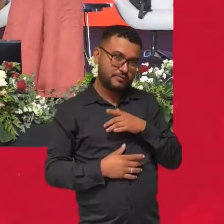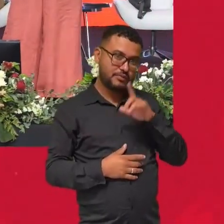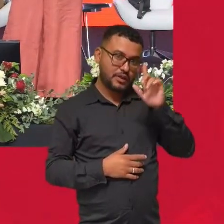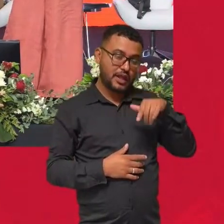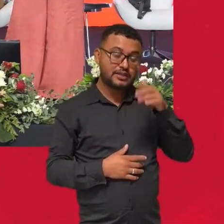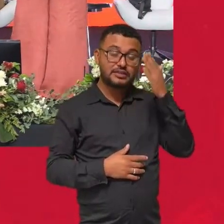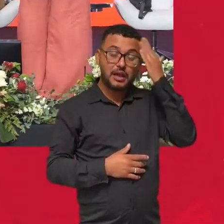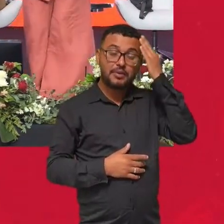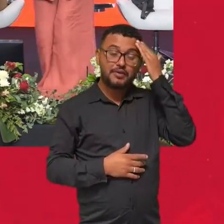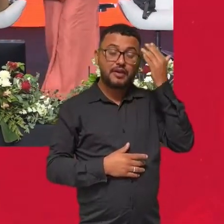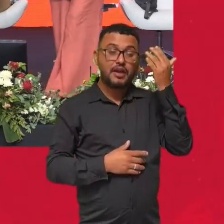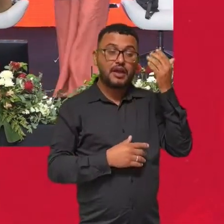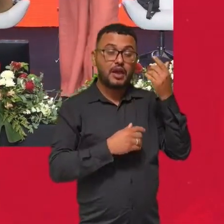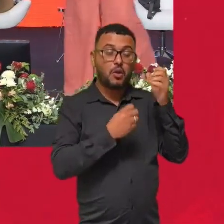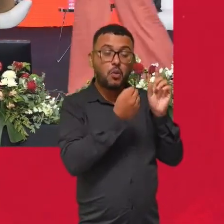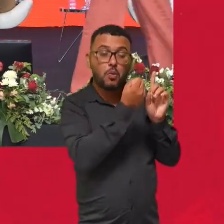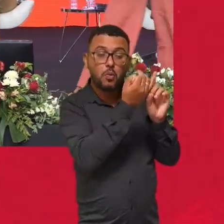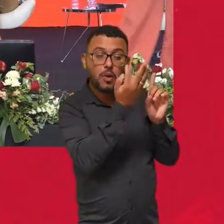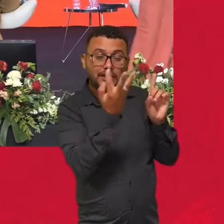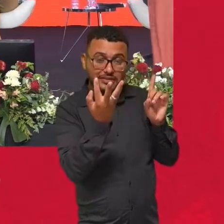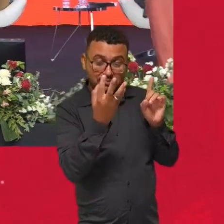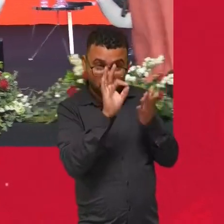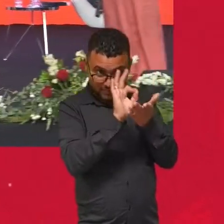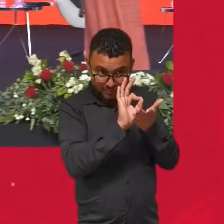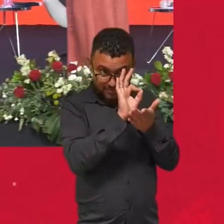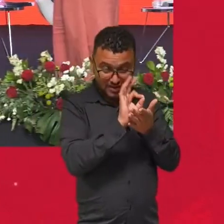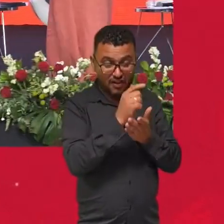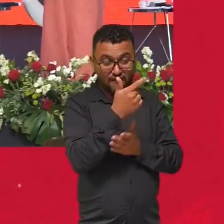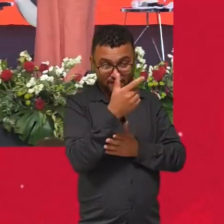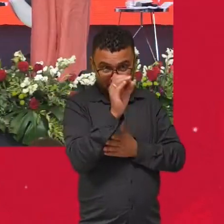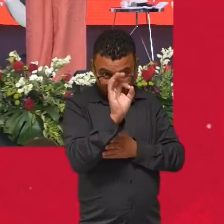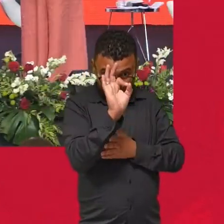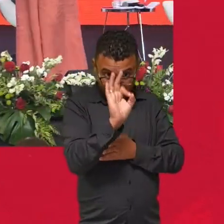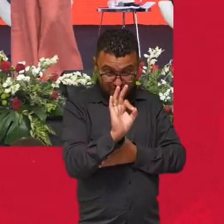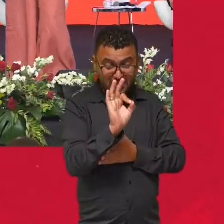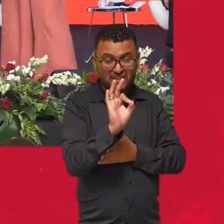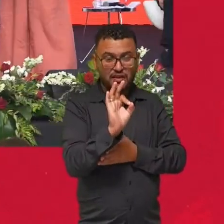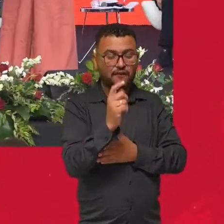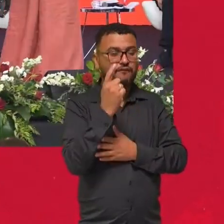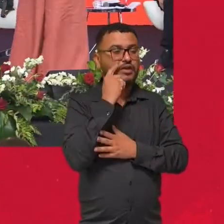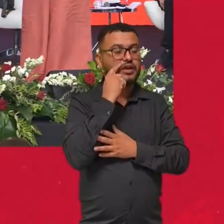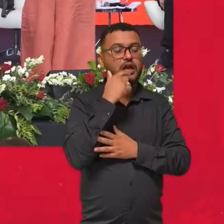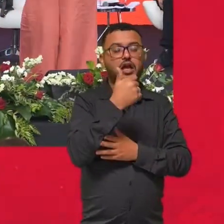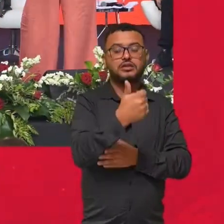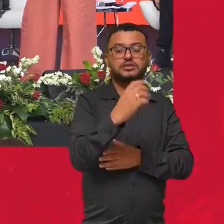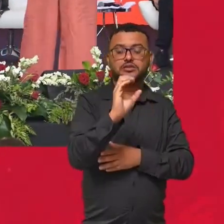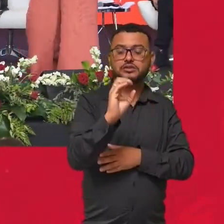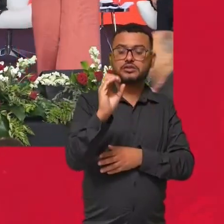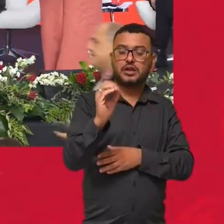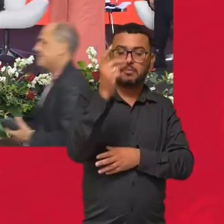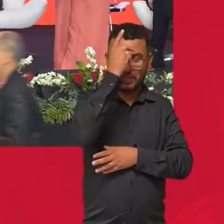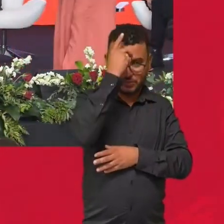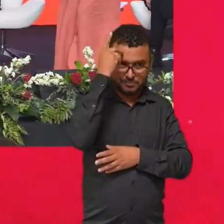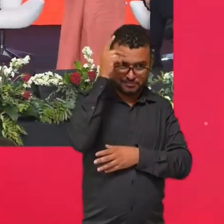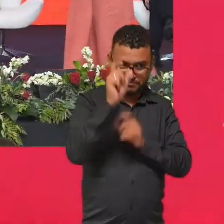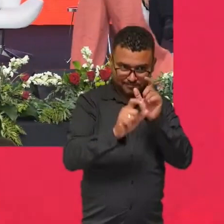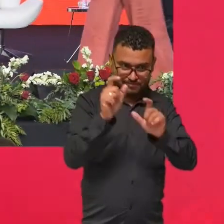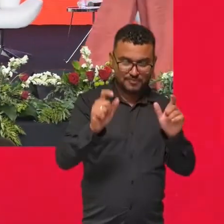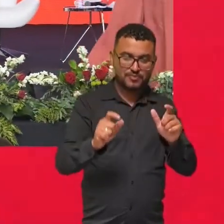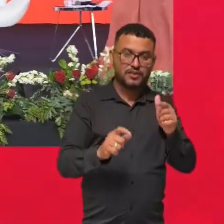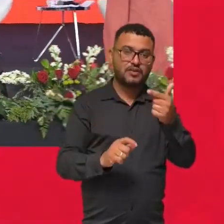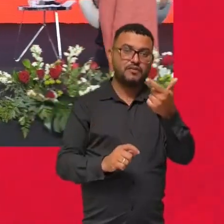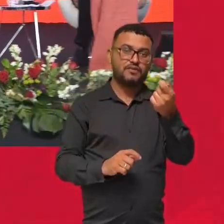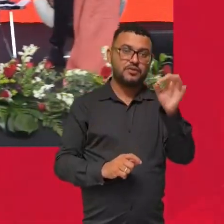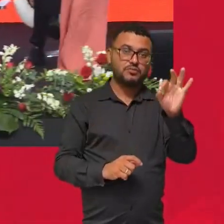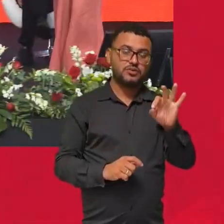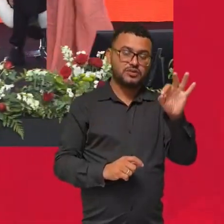20%. 20%. Pega 100 pessoas com quem você convive, 20 são no padrão automático de gostar de